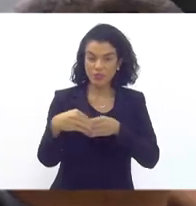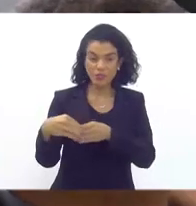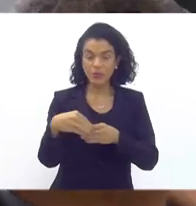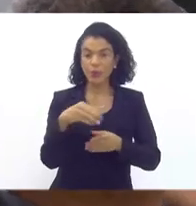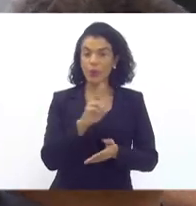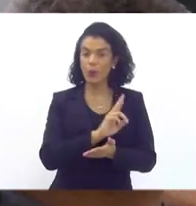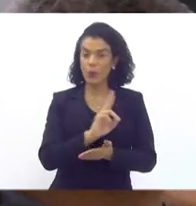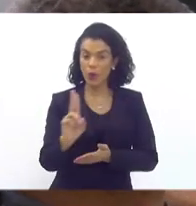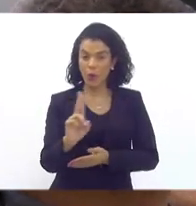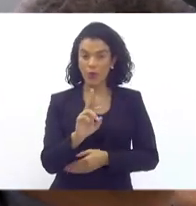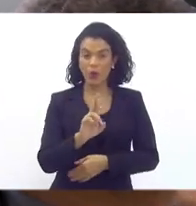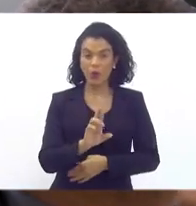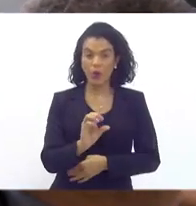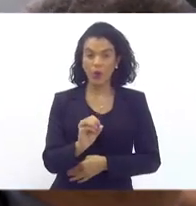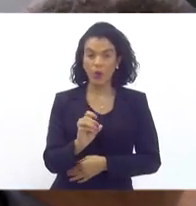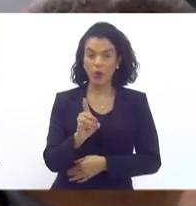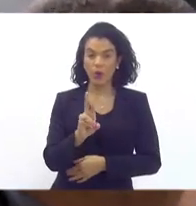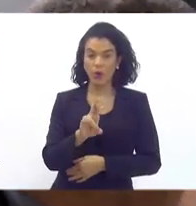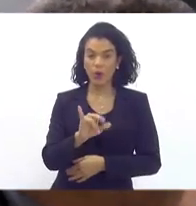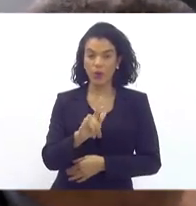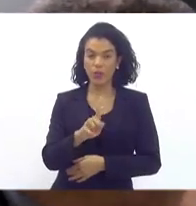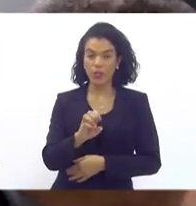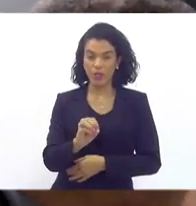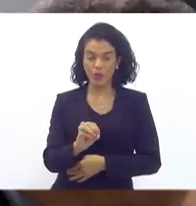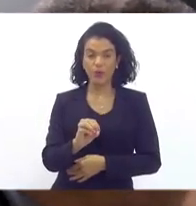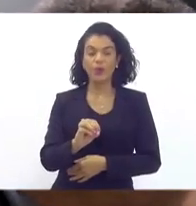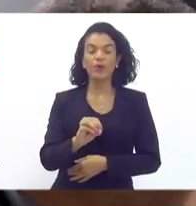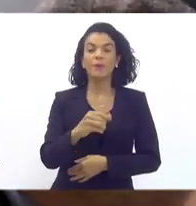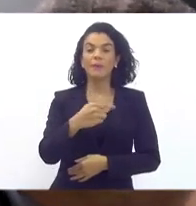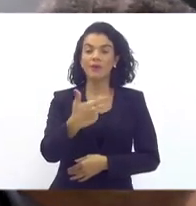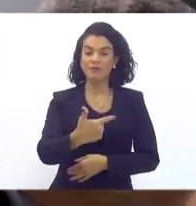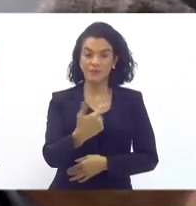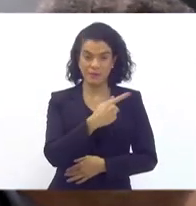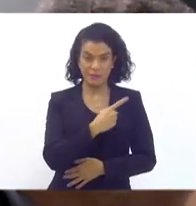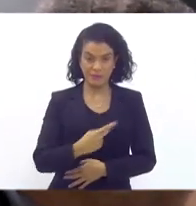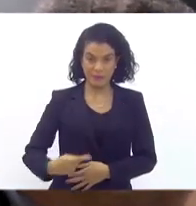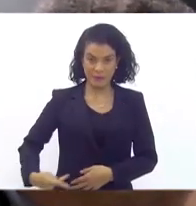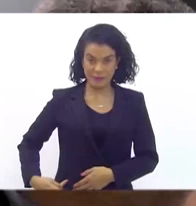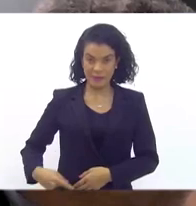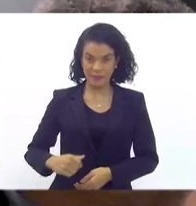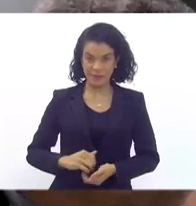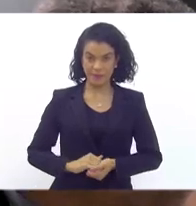nome do deputado Rodrigo Amorim para o cargo de vice-presidente